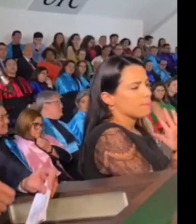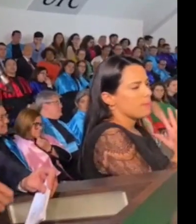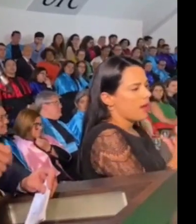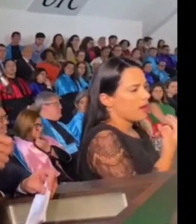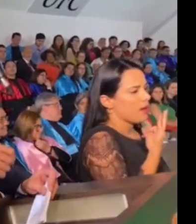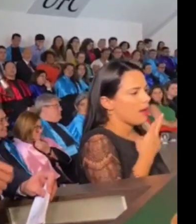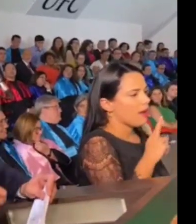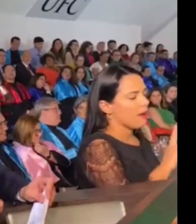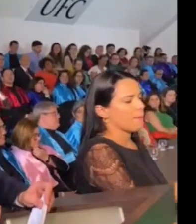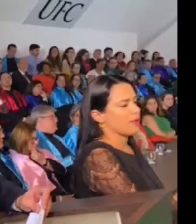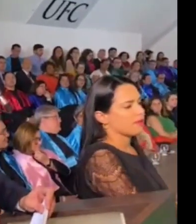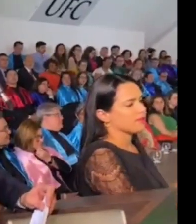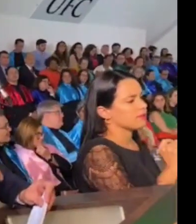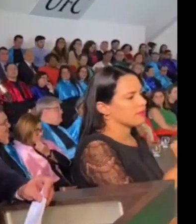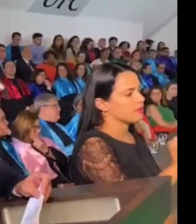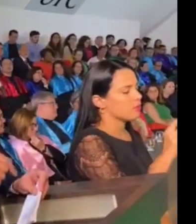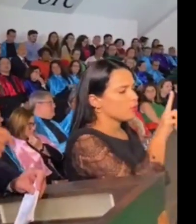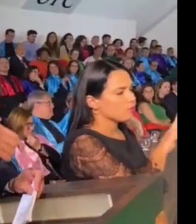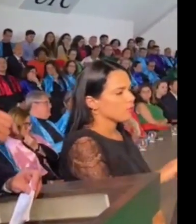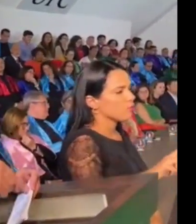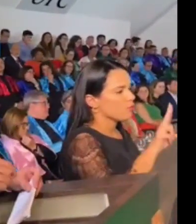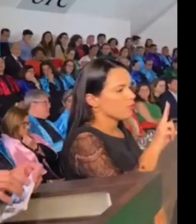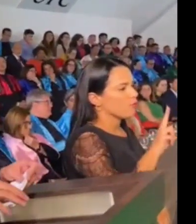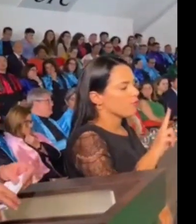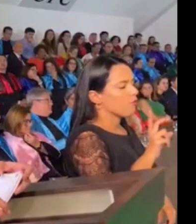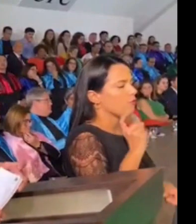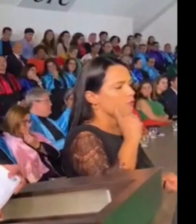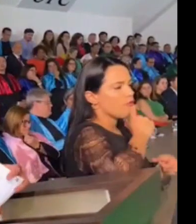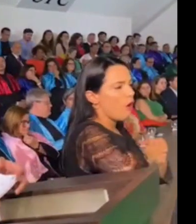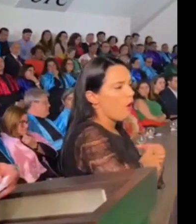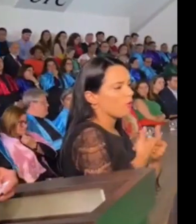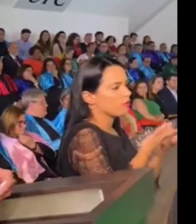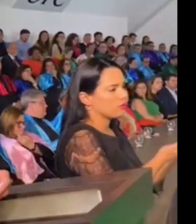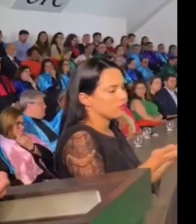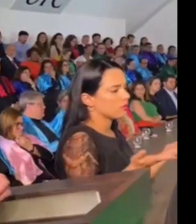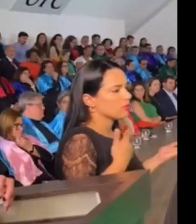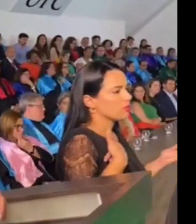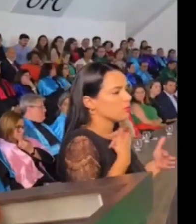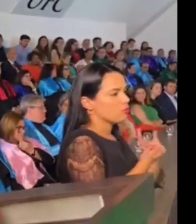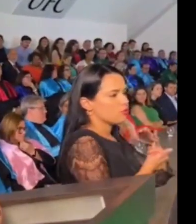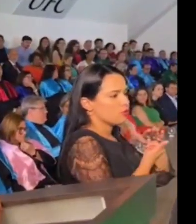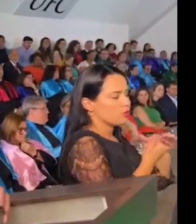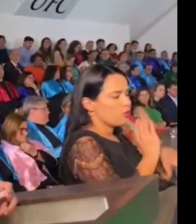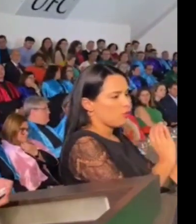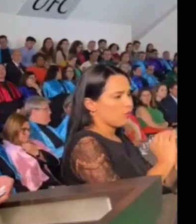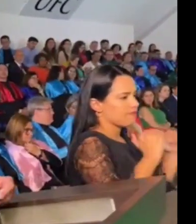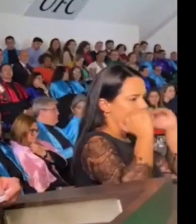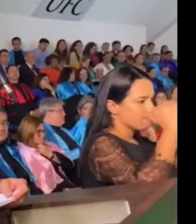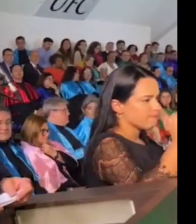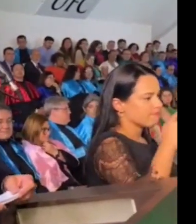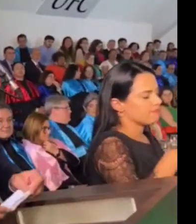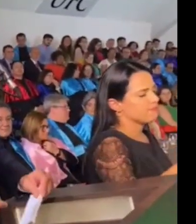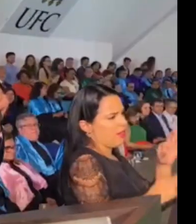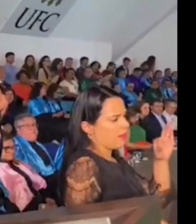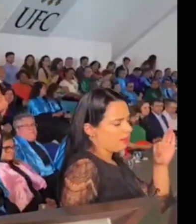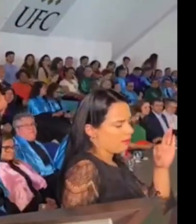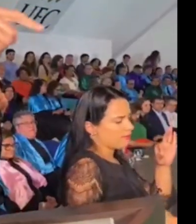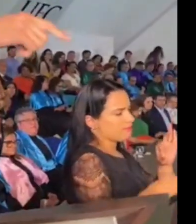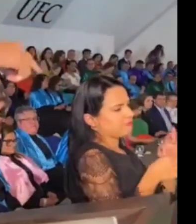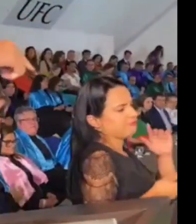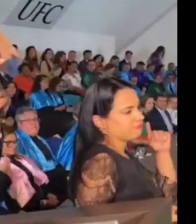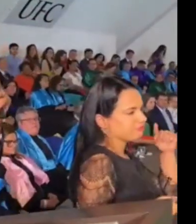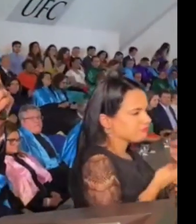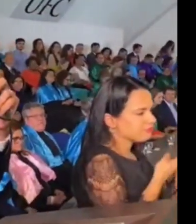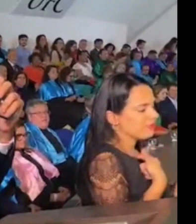as universidades para o país e do retorno do apoio às instituições de ensino superior desse país. Da